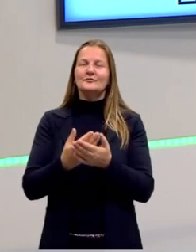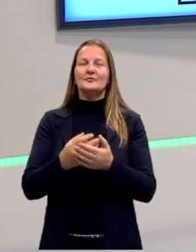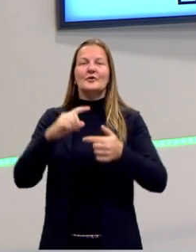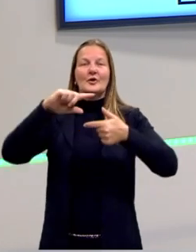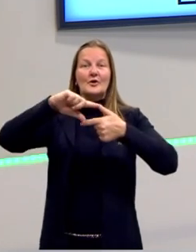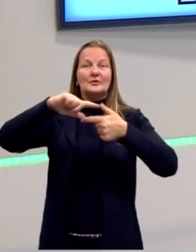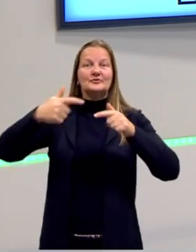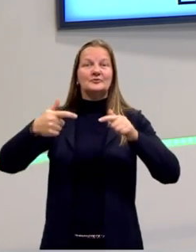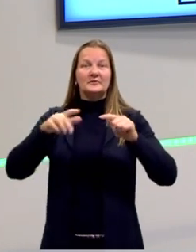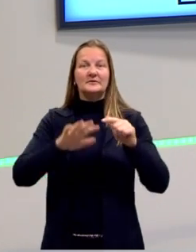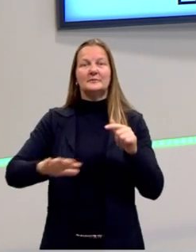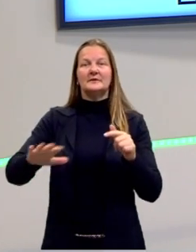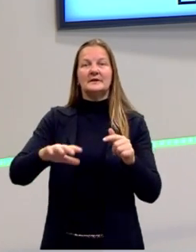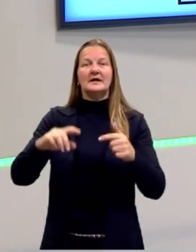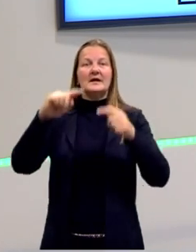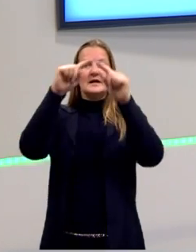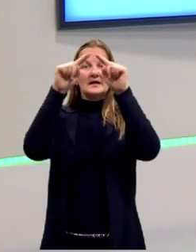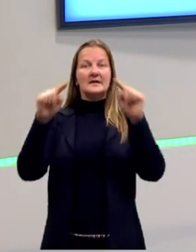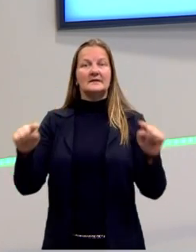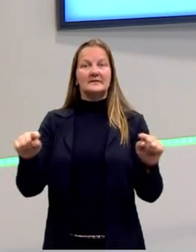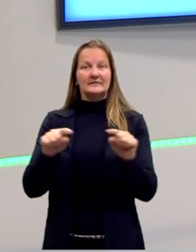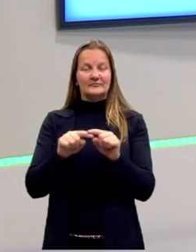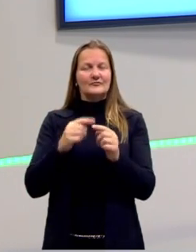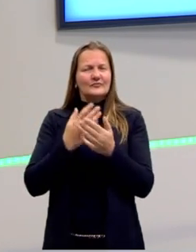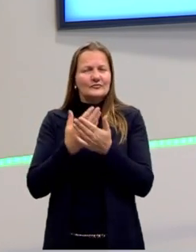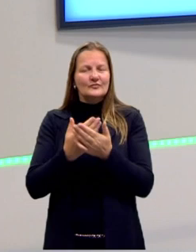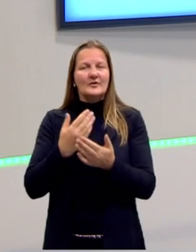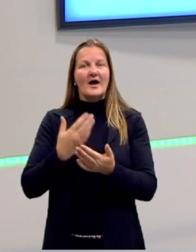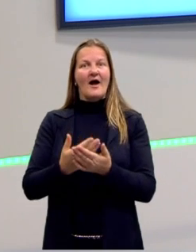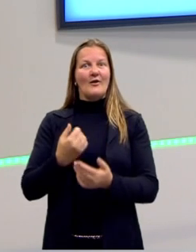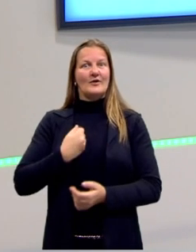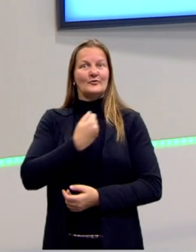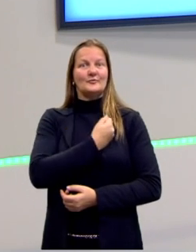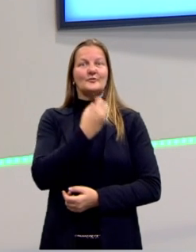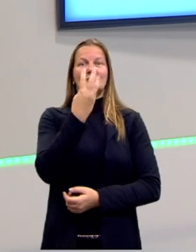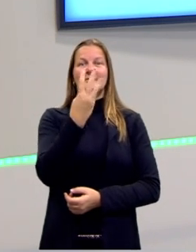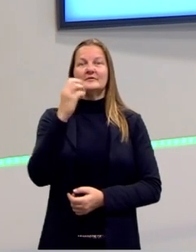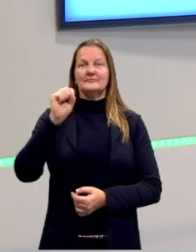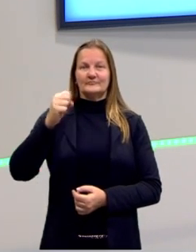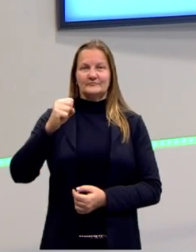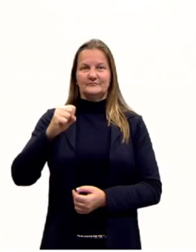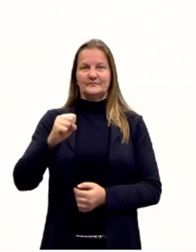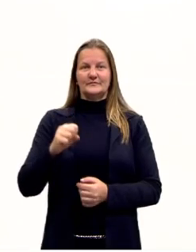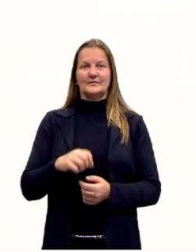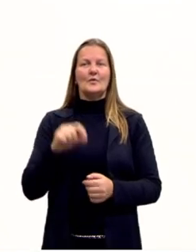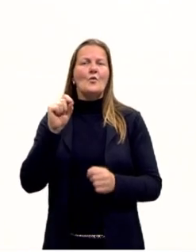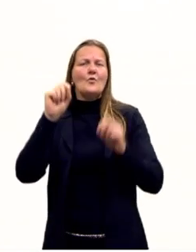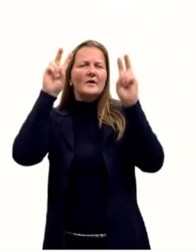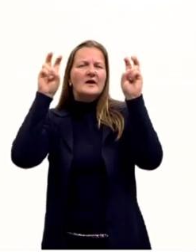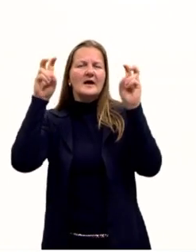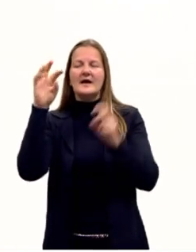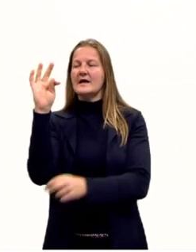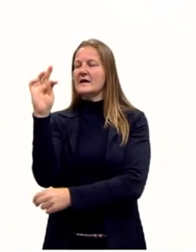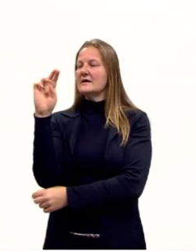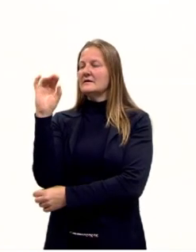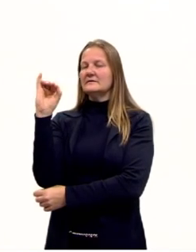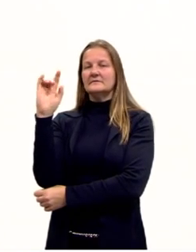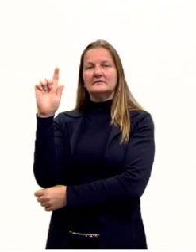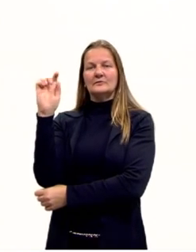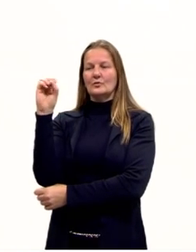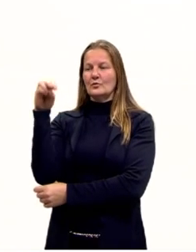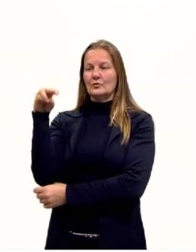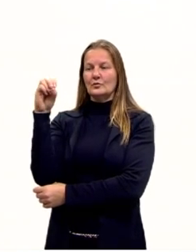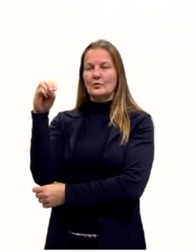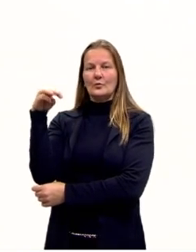plana dos triângulos nós vamos para na sala de número 38 O que é trigonometria